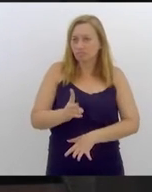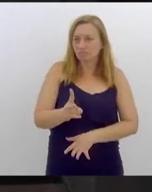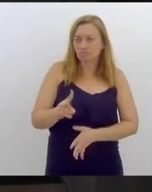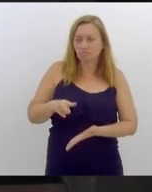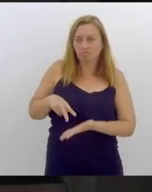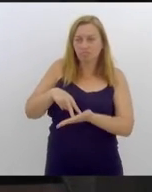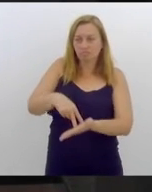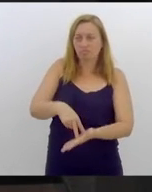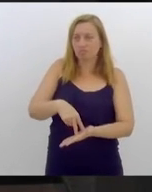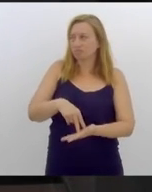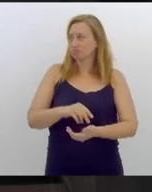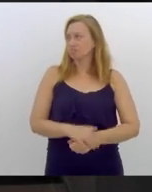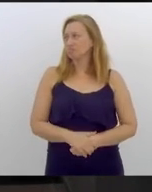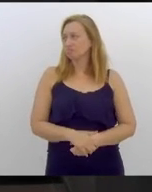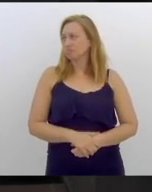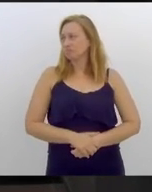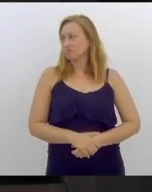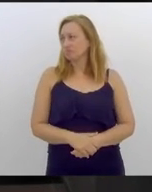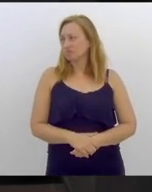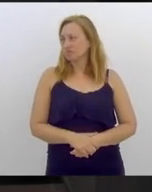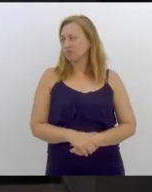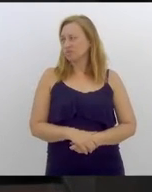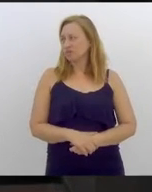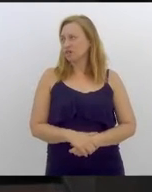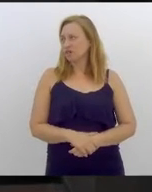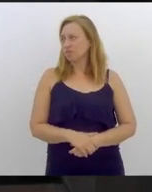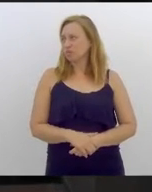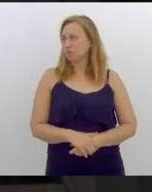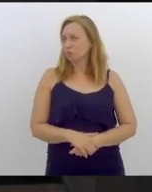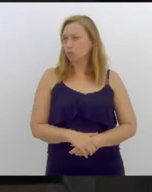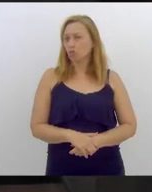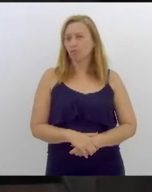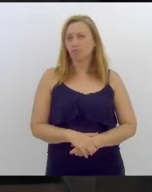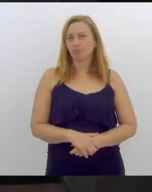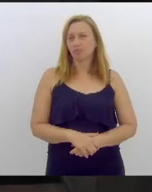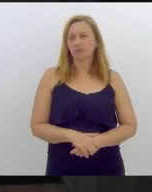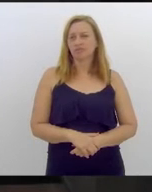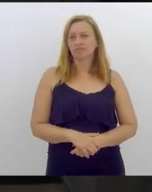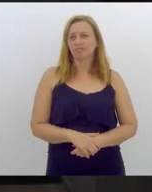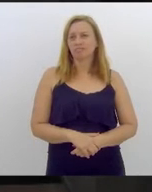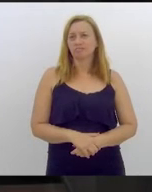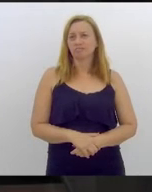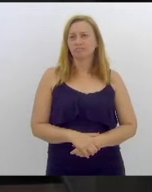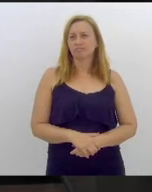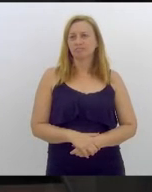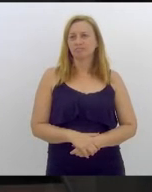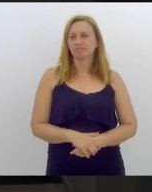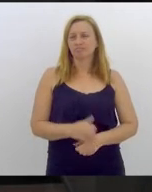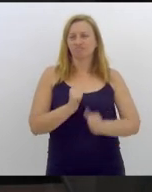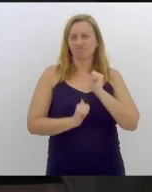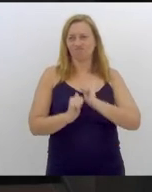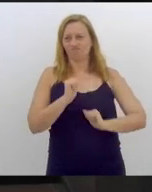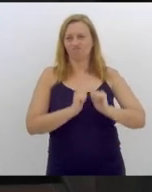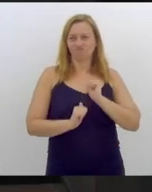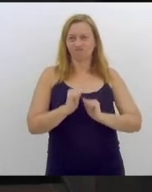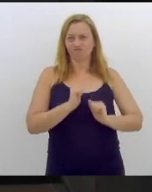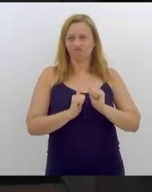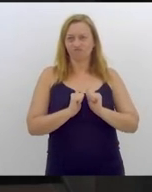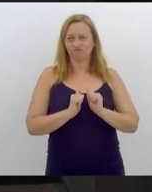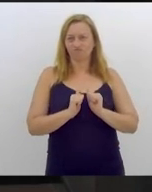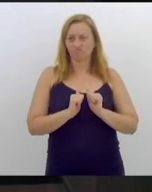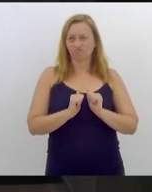pé não é nesse clima bélico nesse clima de ódio de